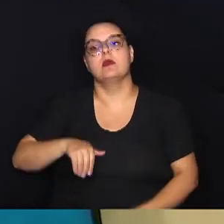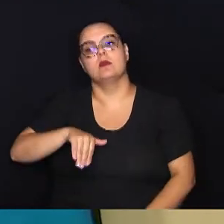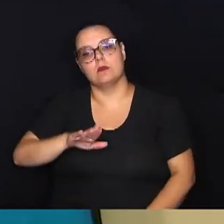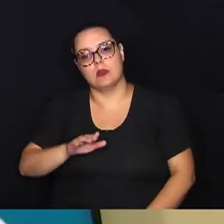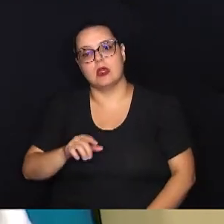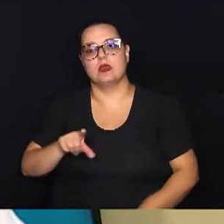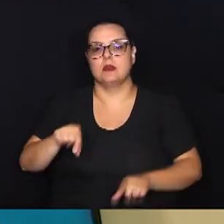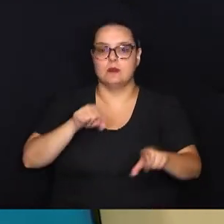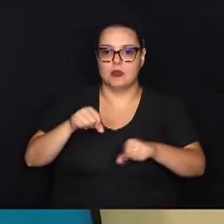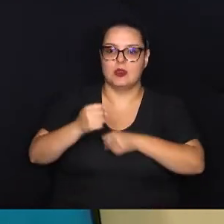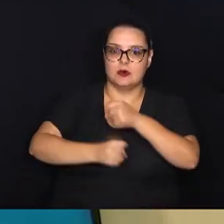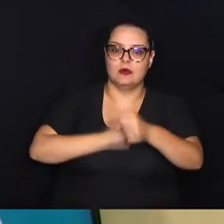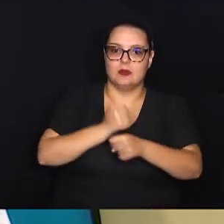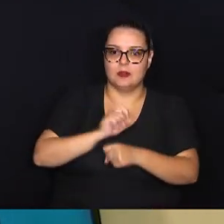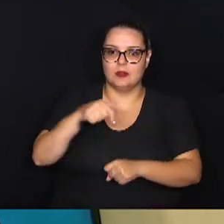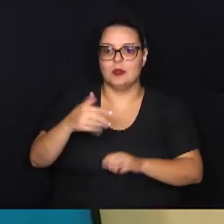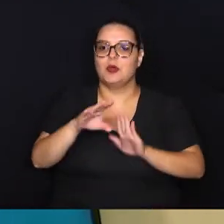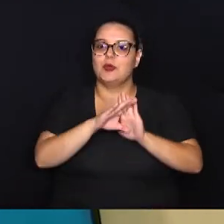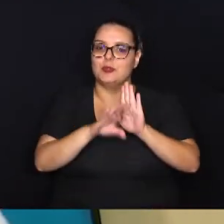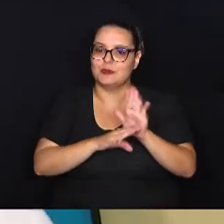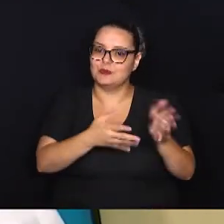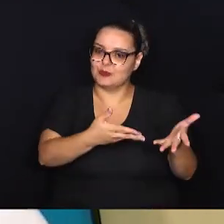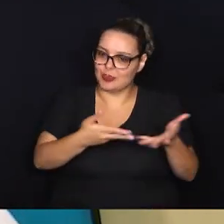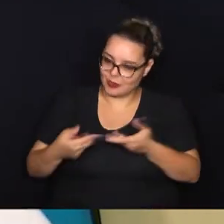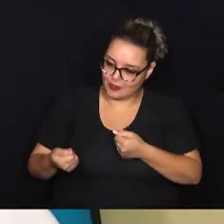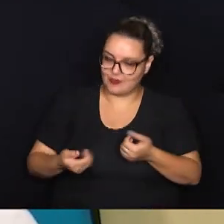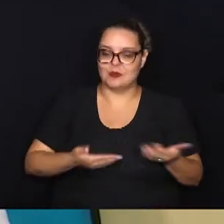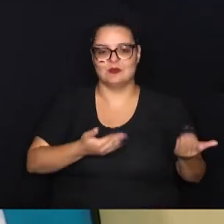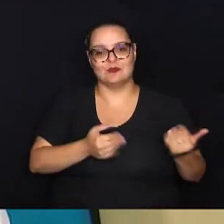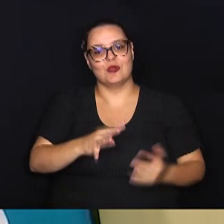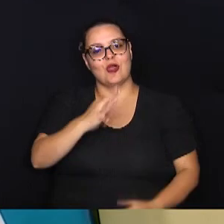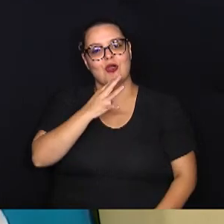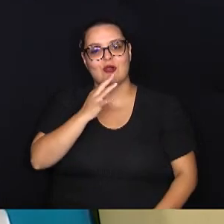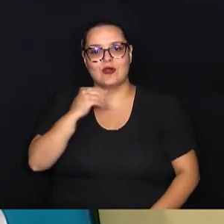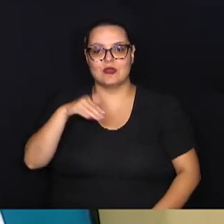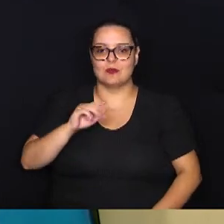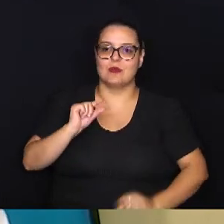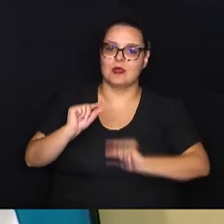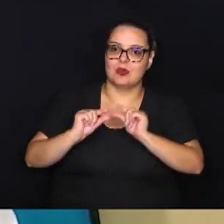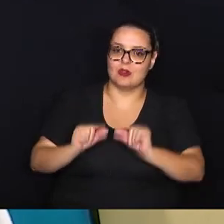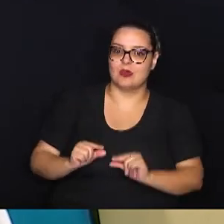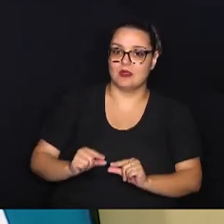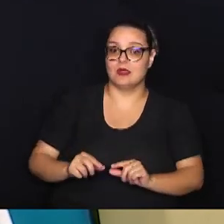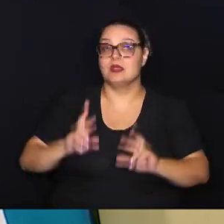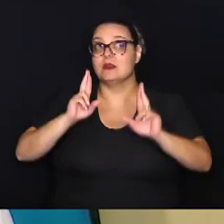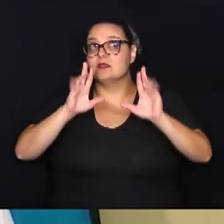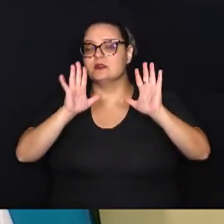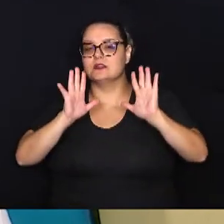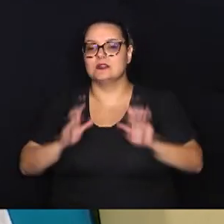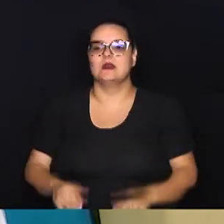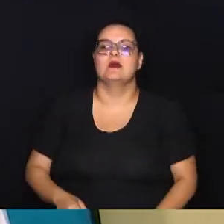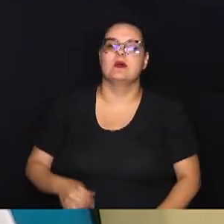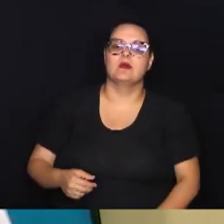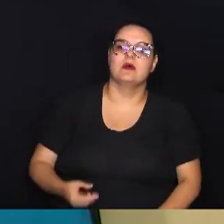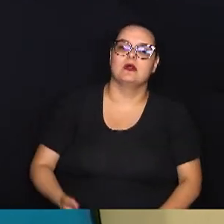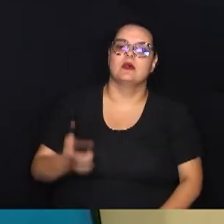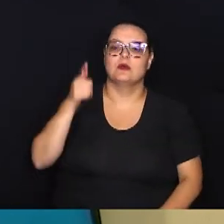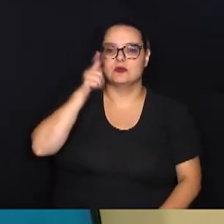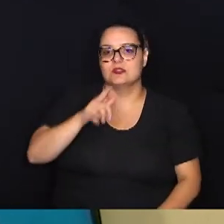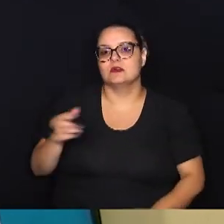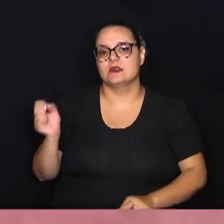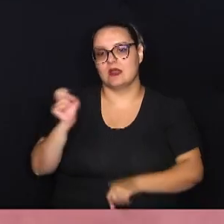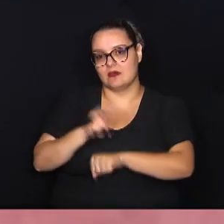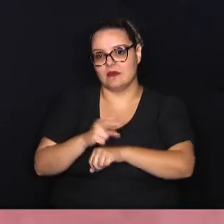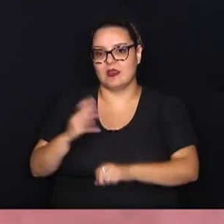seletiva no ano que vem, então já fica aí o convite para os jovens que querem conhecer mais o projeto e, quiçá, também pleitear uma das vagas para representar o Brasil